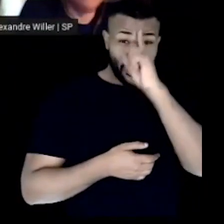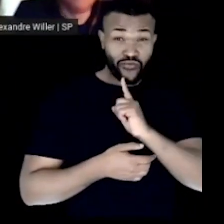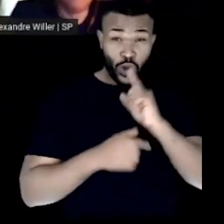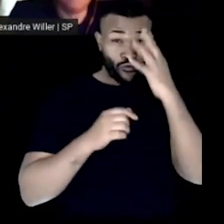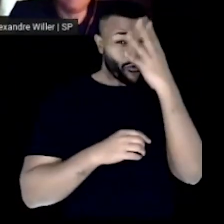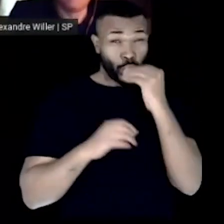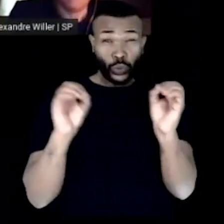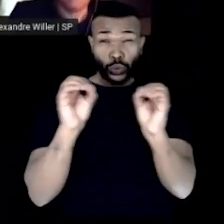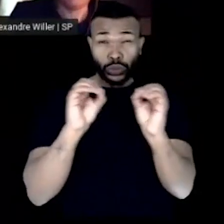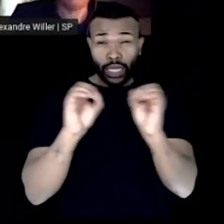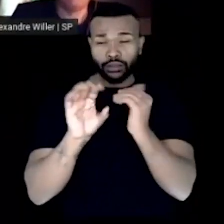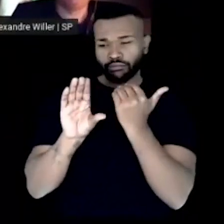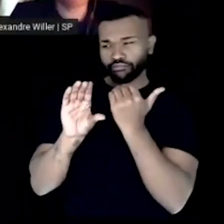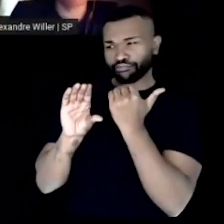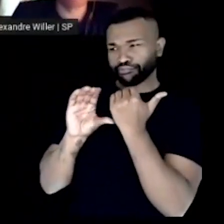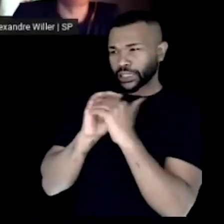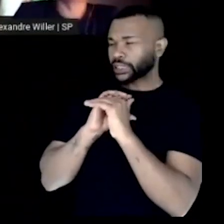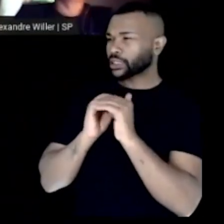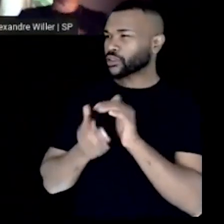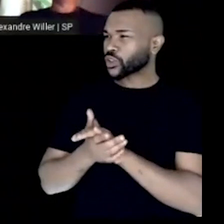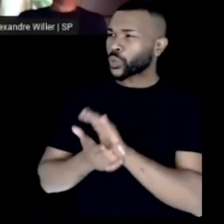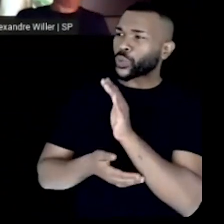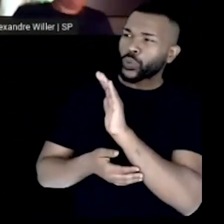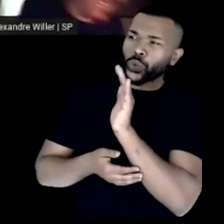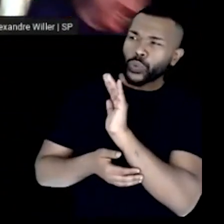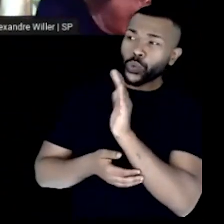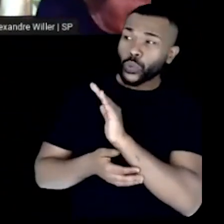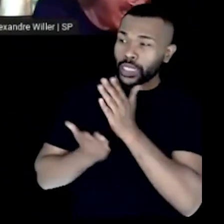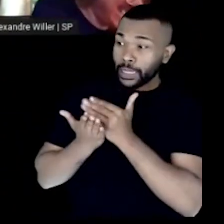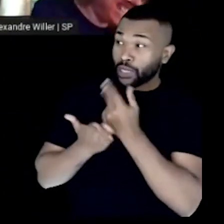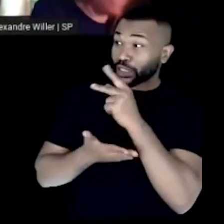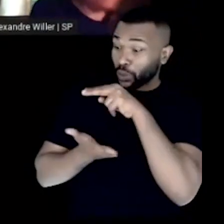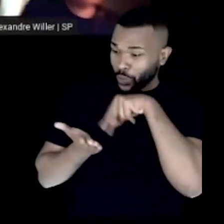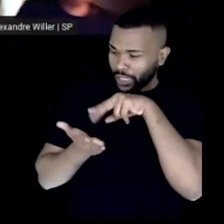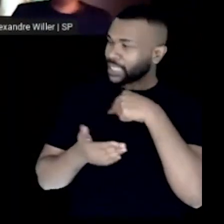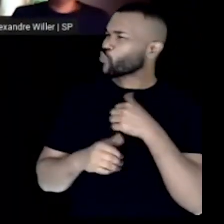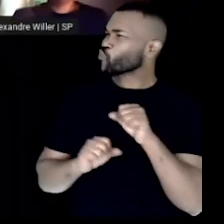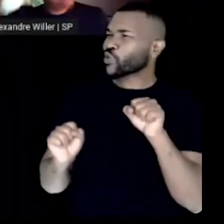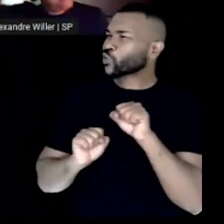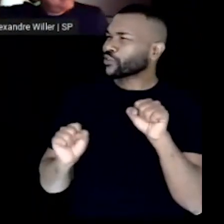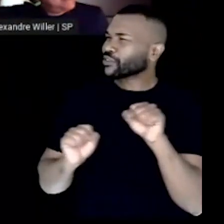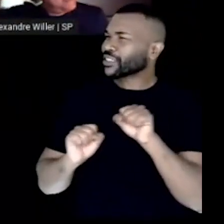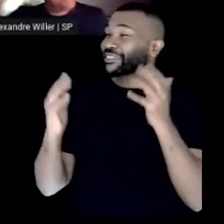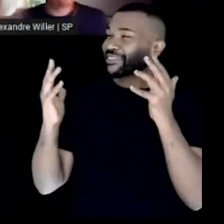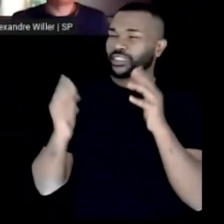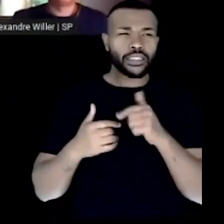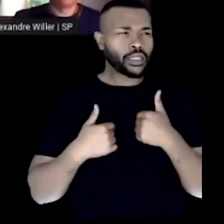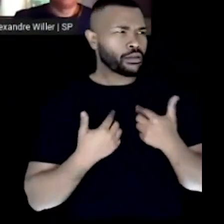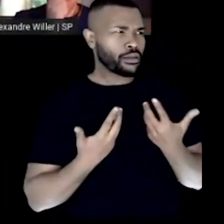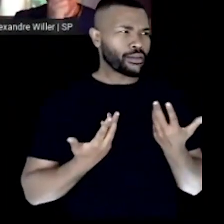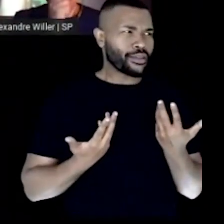um perfil sem foto, obscuro, mandou uma mensagem, oi, eu li seu livro, eu